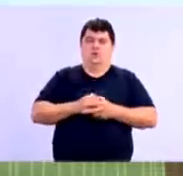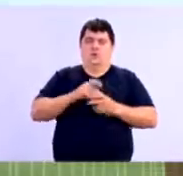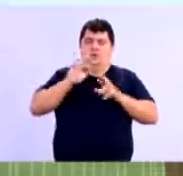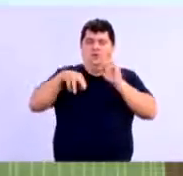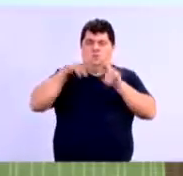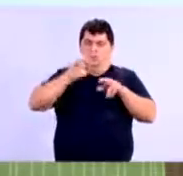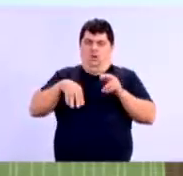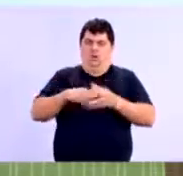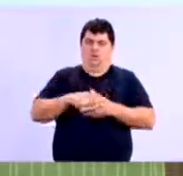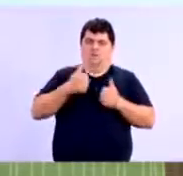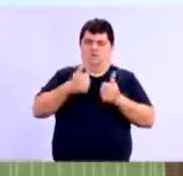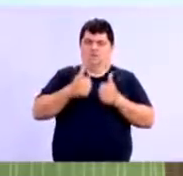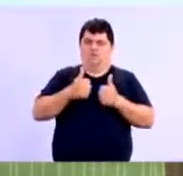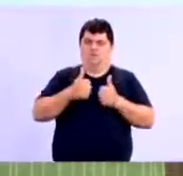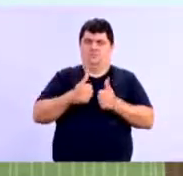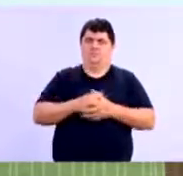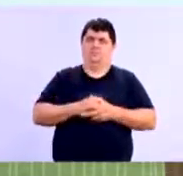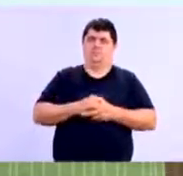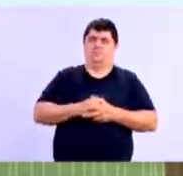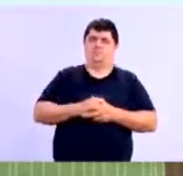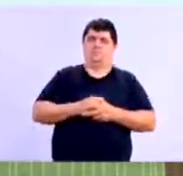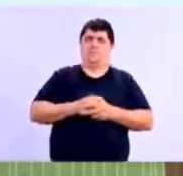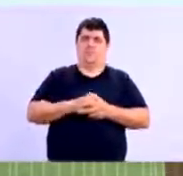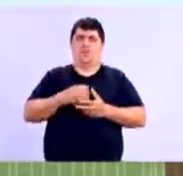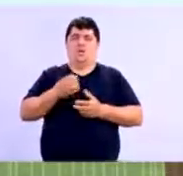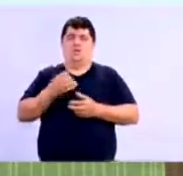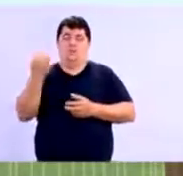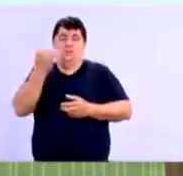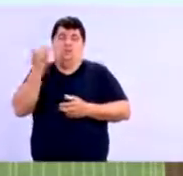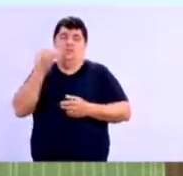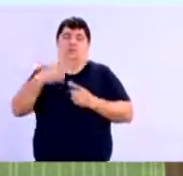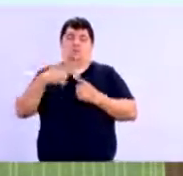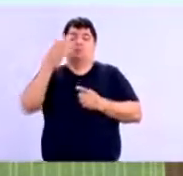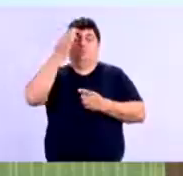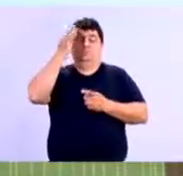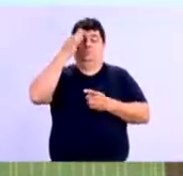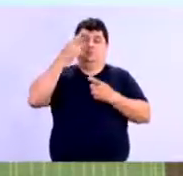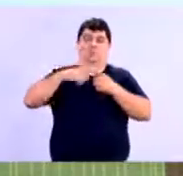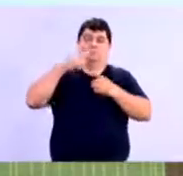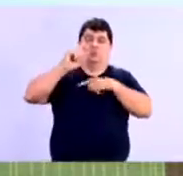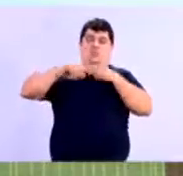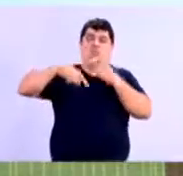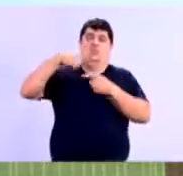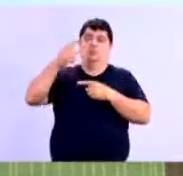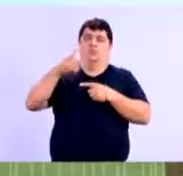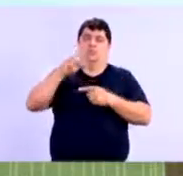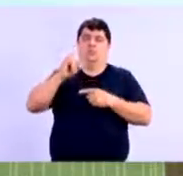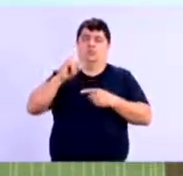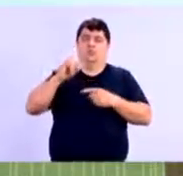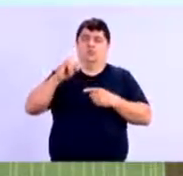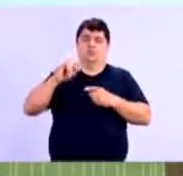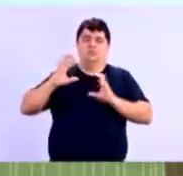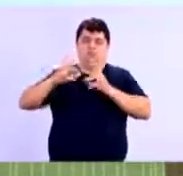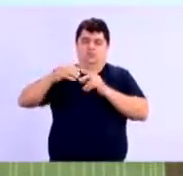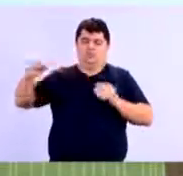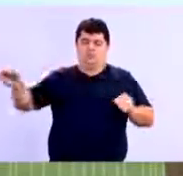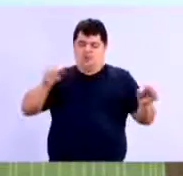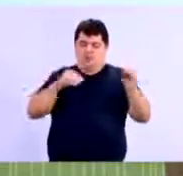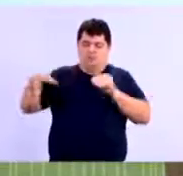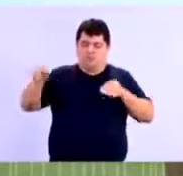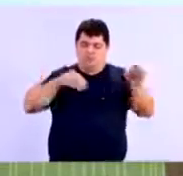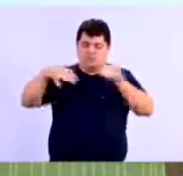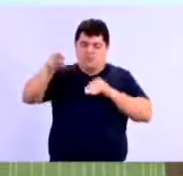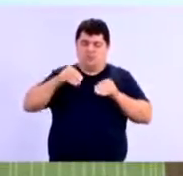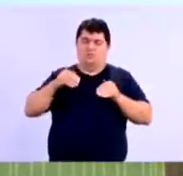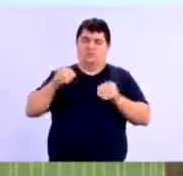alguma coisa lá. Ok? É muito importante que vocês estejam compreendendo isso, para que depois chegue um tempo que você consiga juntar tudo isso na empresa.